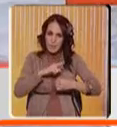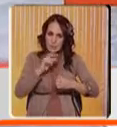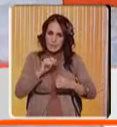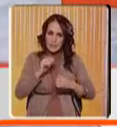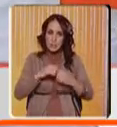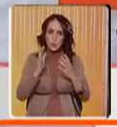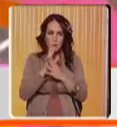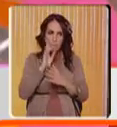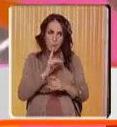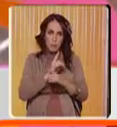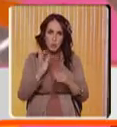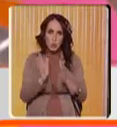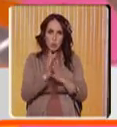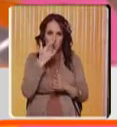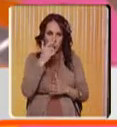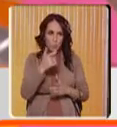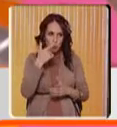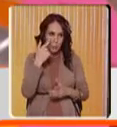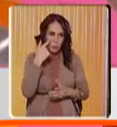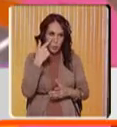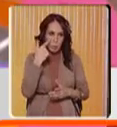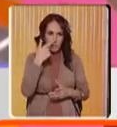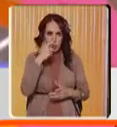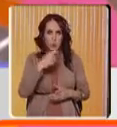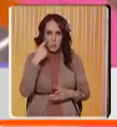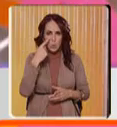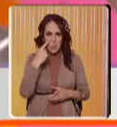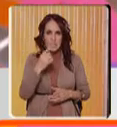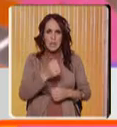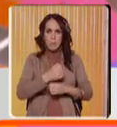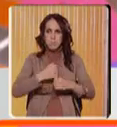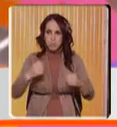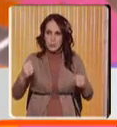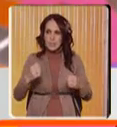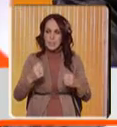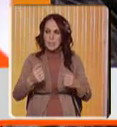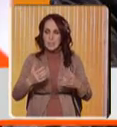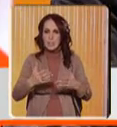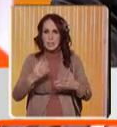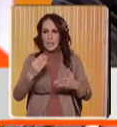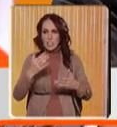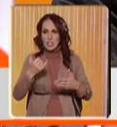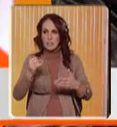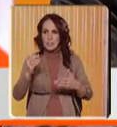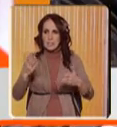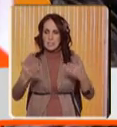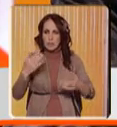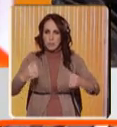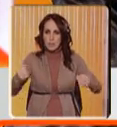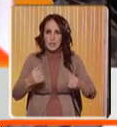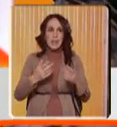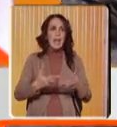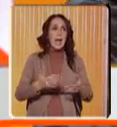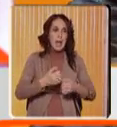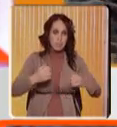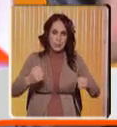E todos nós vemos, porque todos nós conhecemos alguém que deixou de fumar e ganhou 10, 15, 20 quilos. Eu conheço uma pessoa que deixou de fumar, ganhou peso e para voltar a